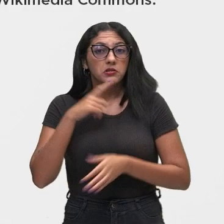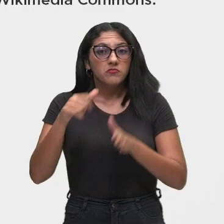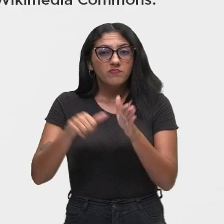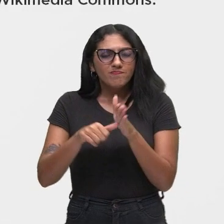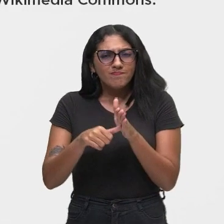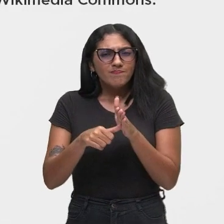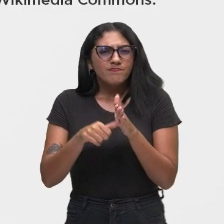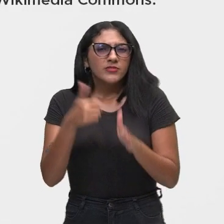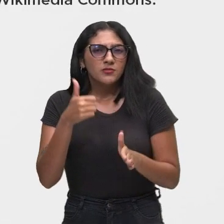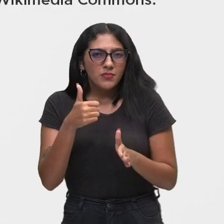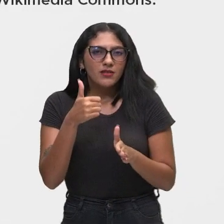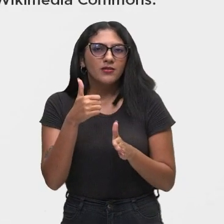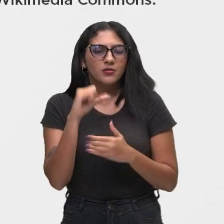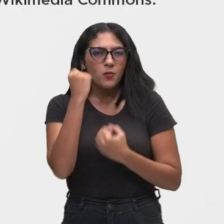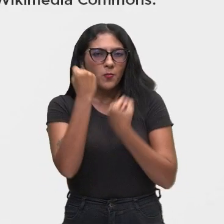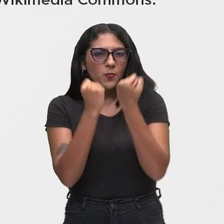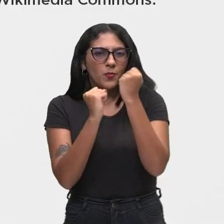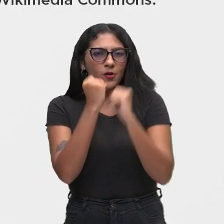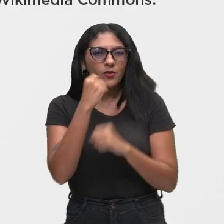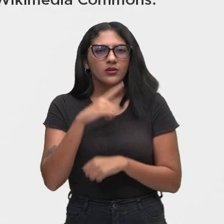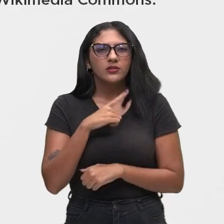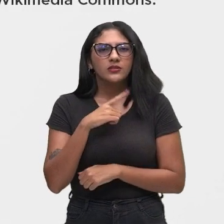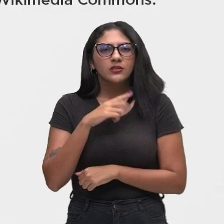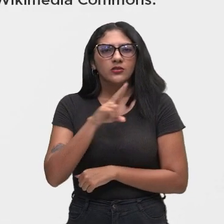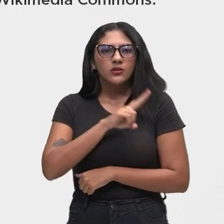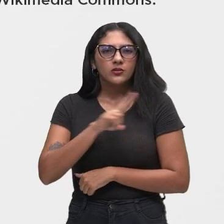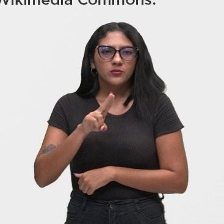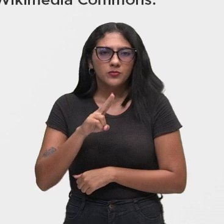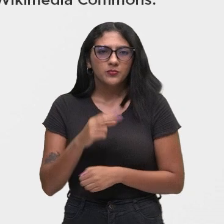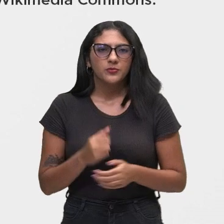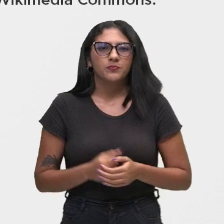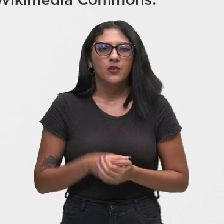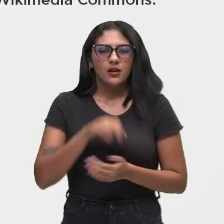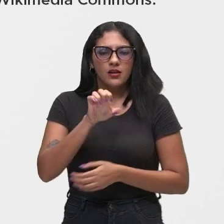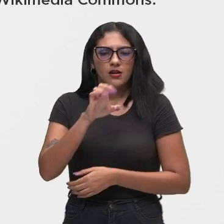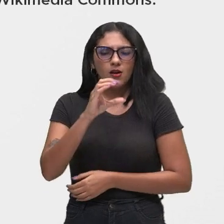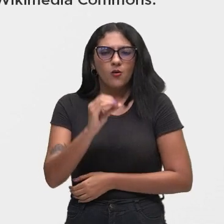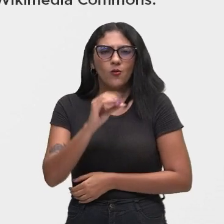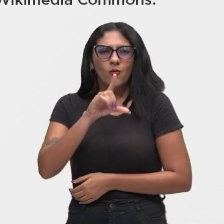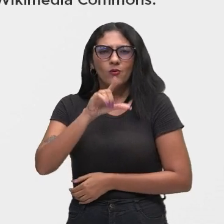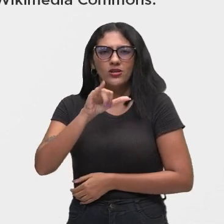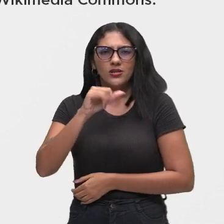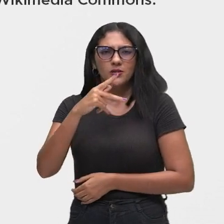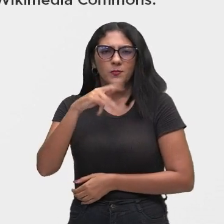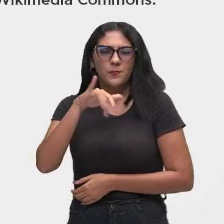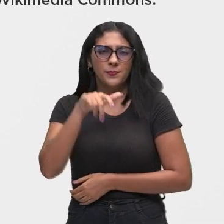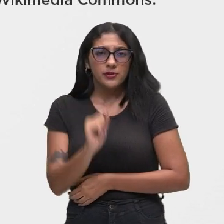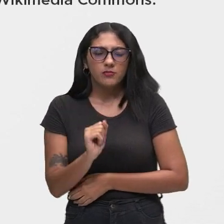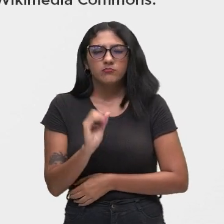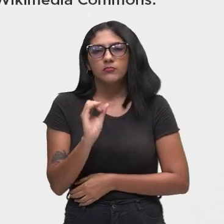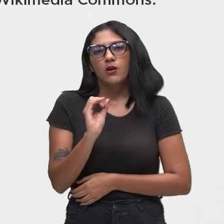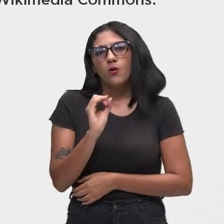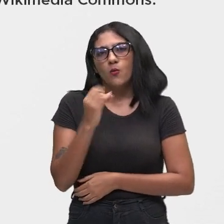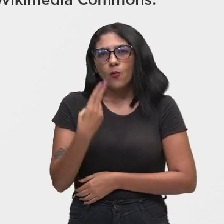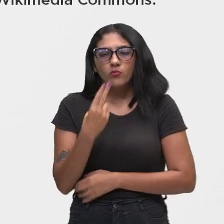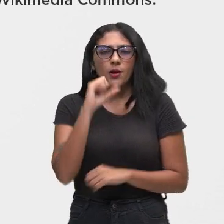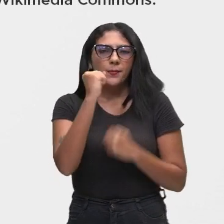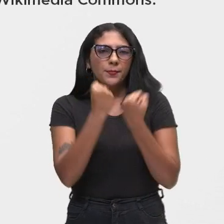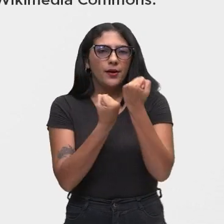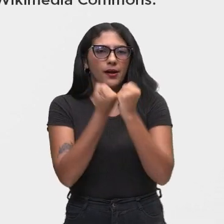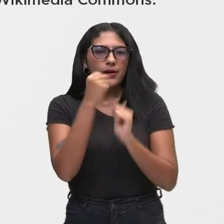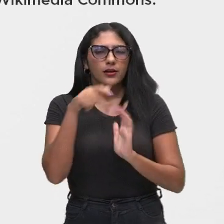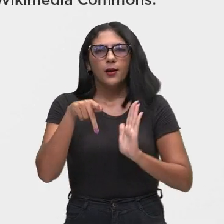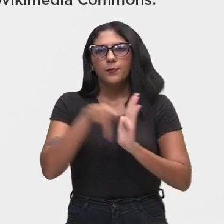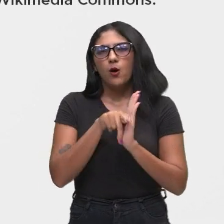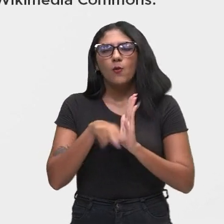térmicas, aí chamada de Eolípia, ou máquina a vapor de Heron, tá?